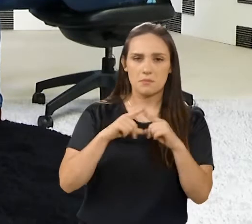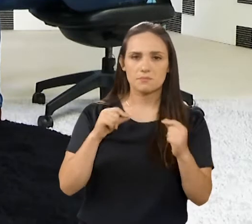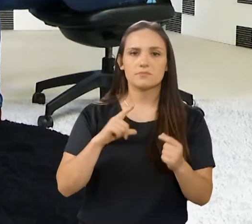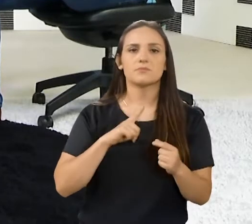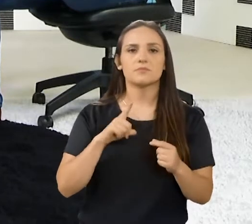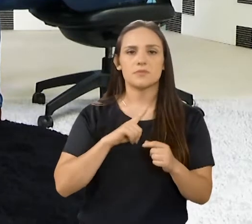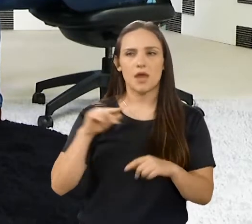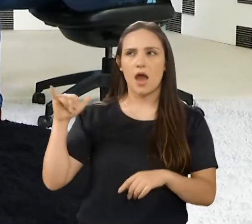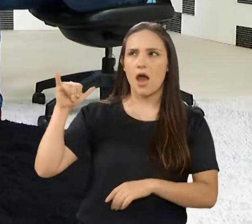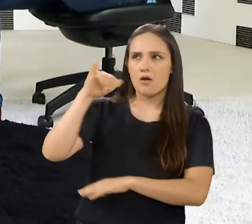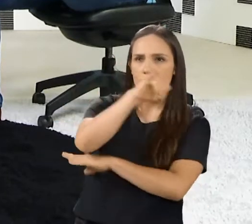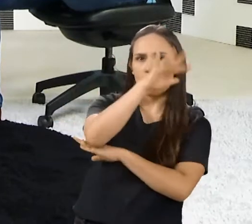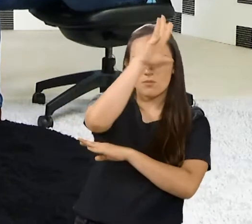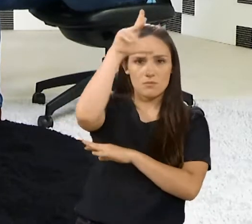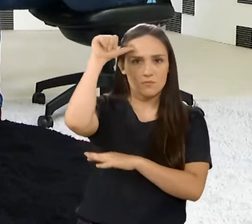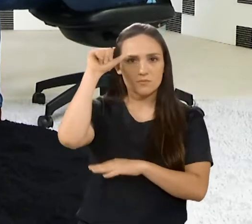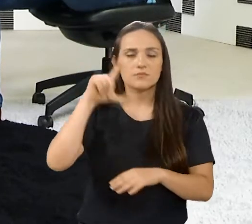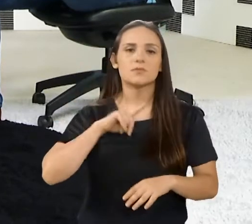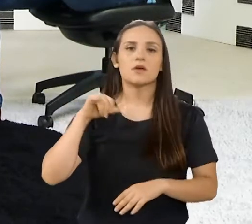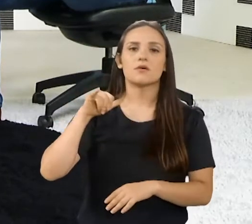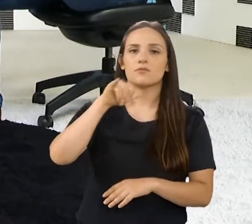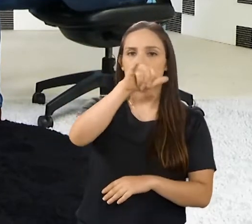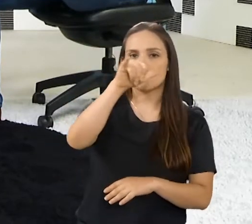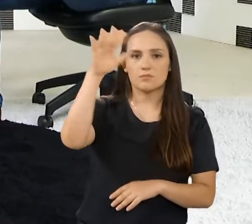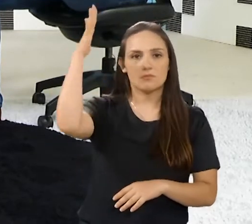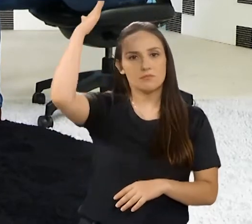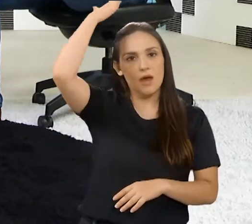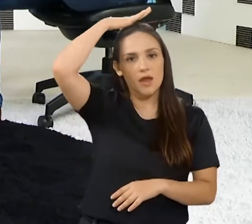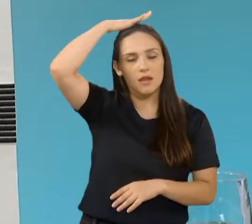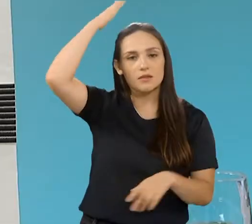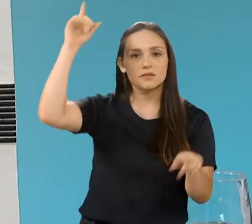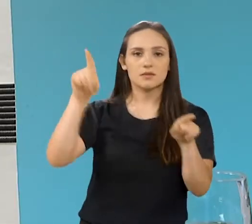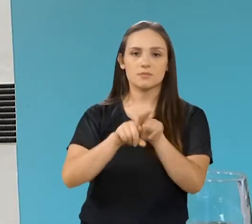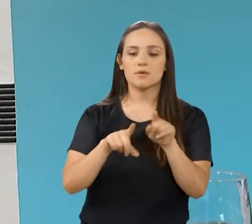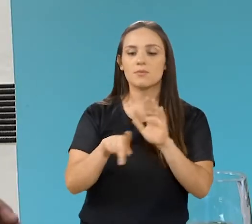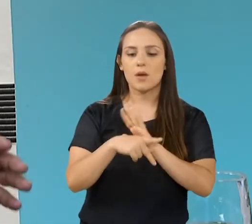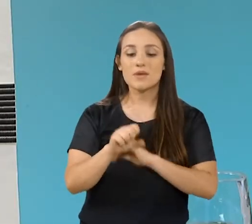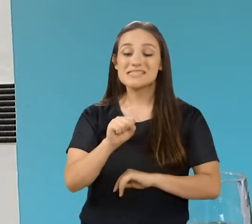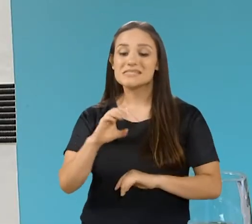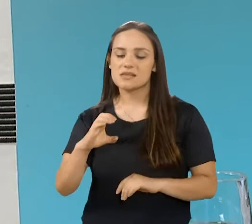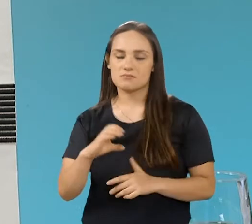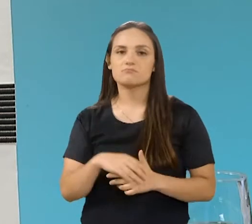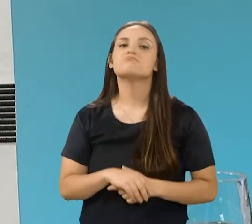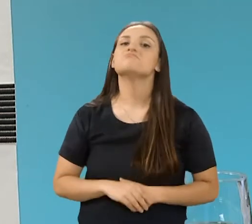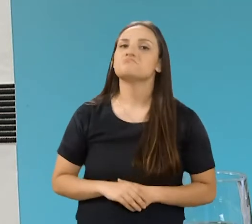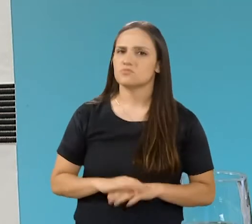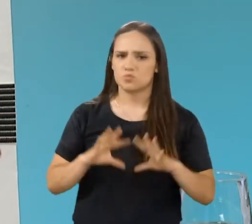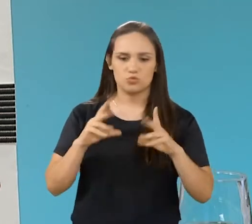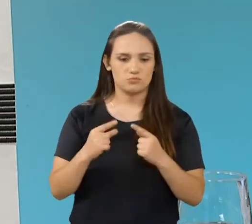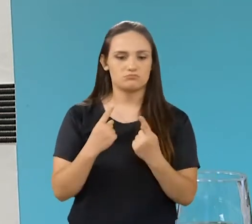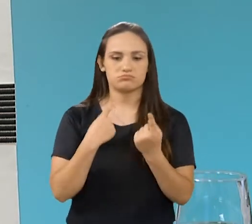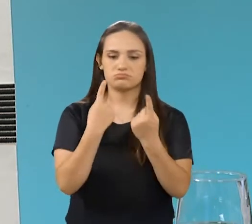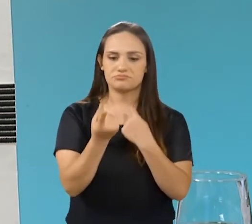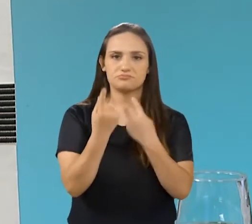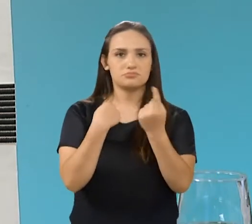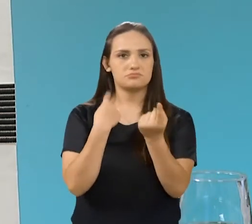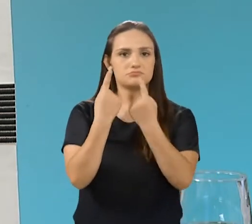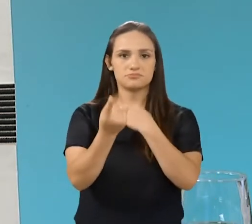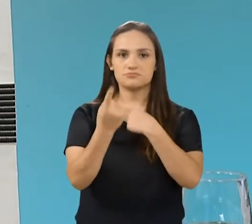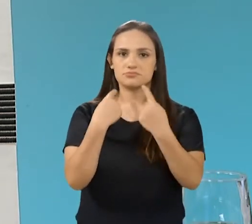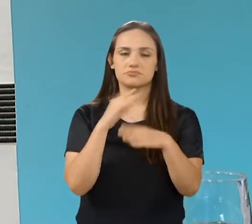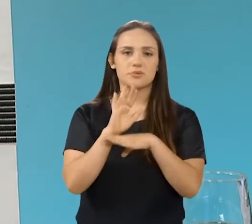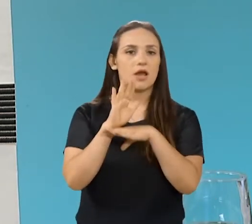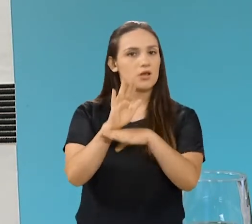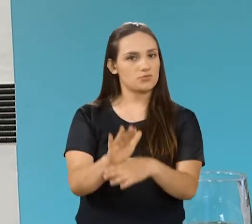temos aviões do Paraná e de outros que já vieram de Santa Catarina também, todo mundo revezando, porque quando